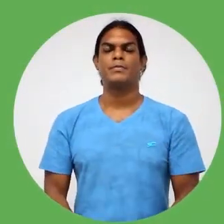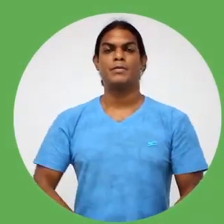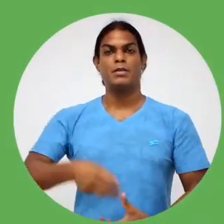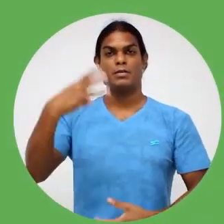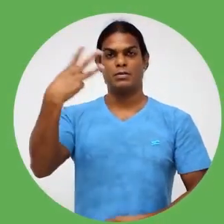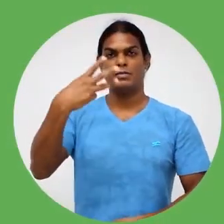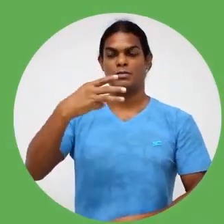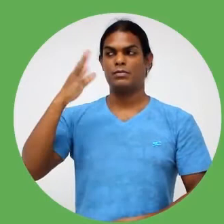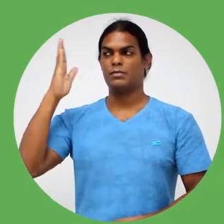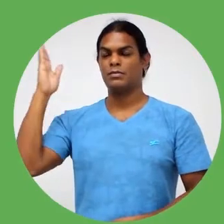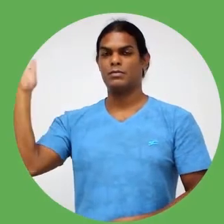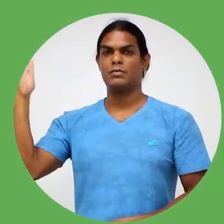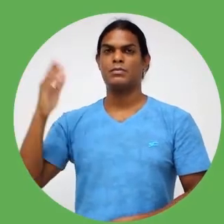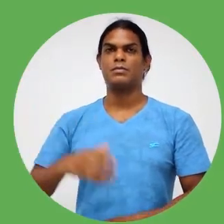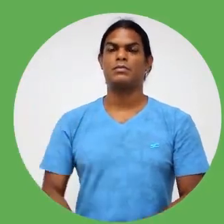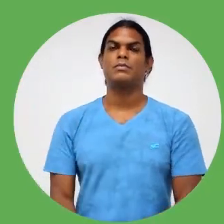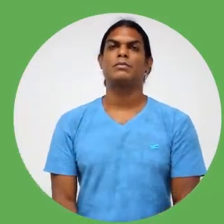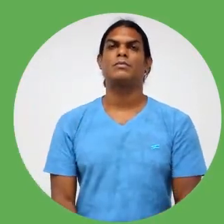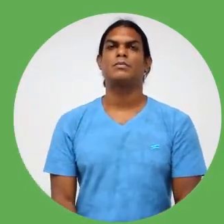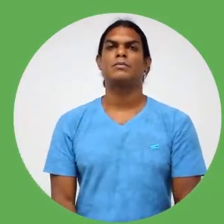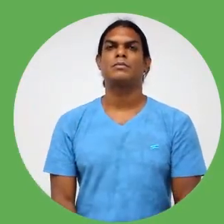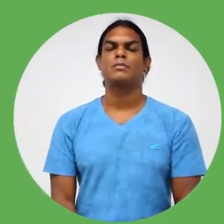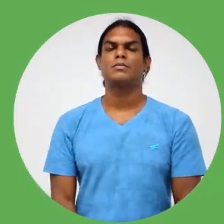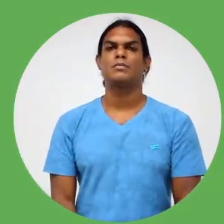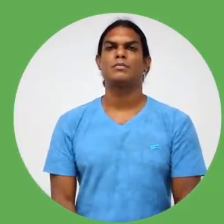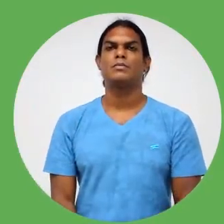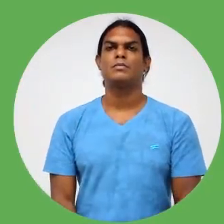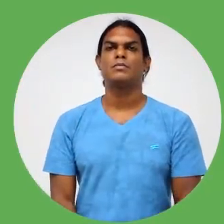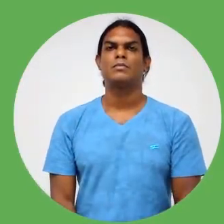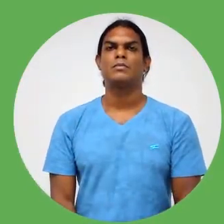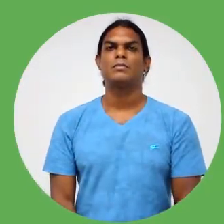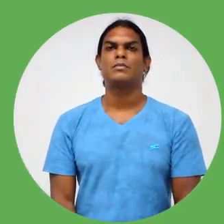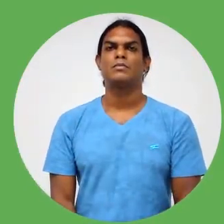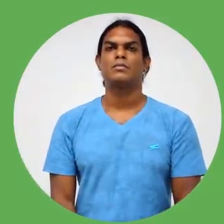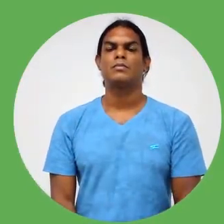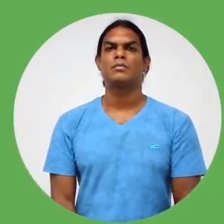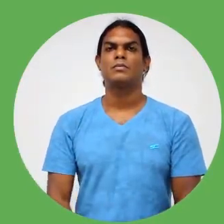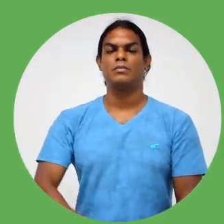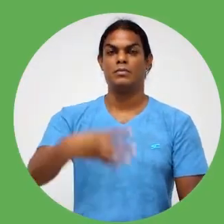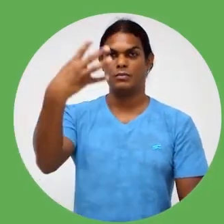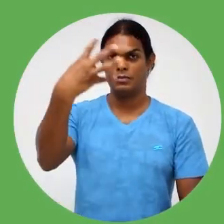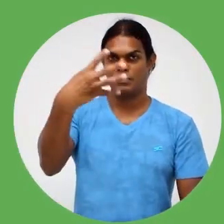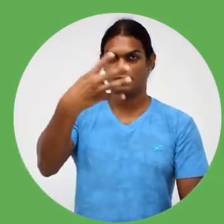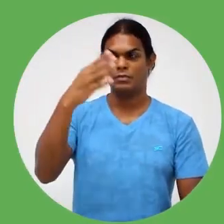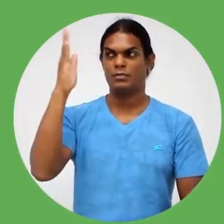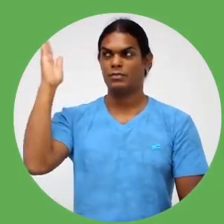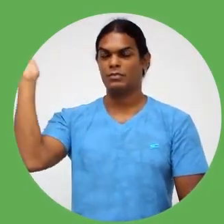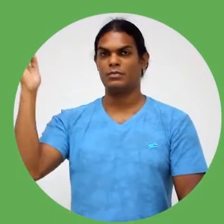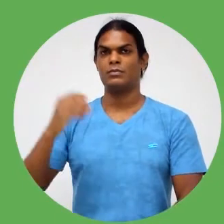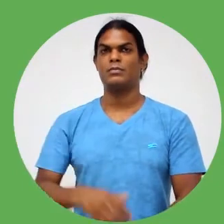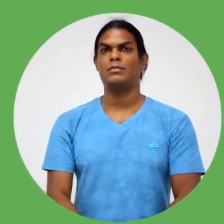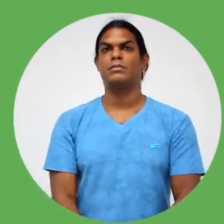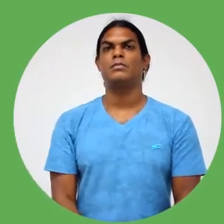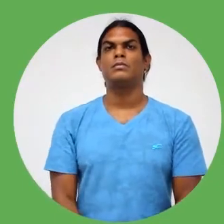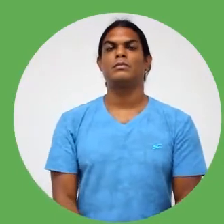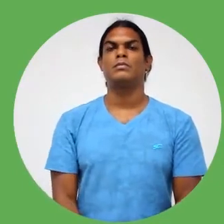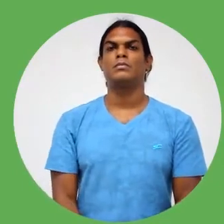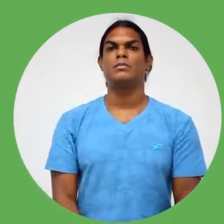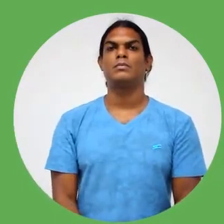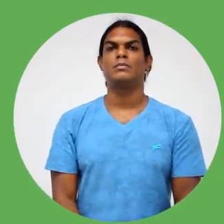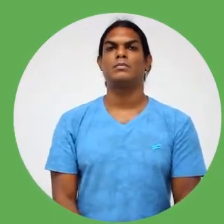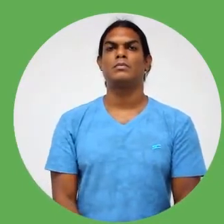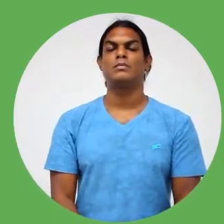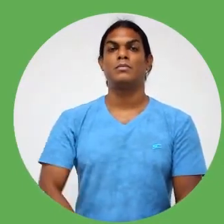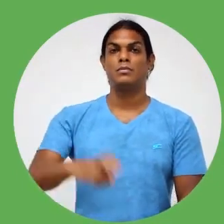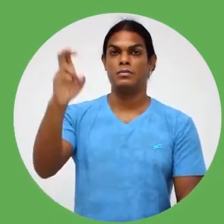usar o Instagram ainda para rever o conteúdo de classe. 4, recomendações de leituras.